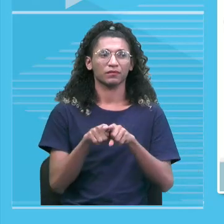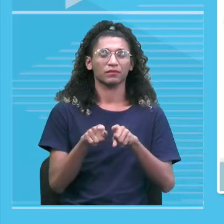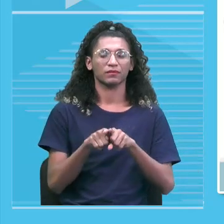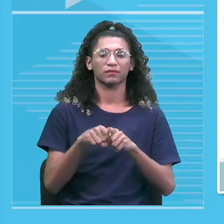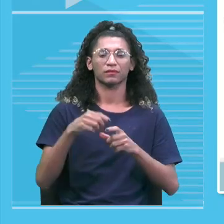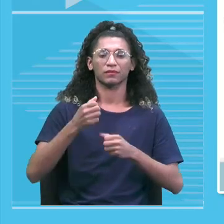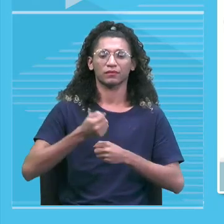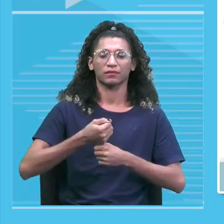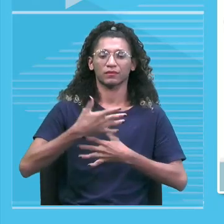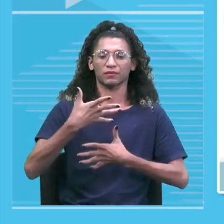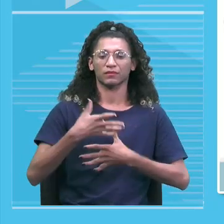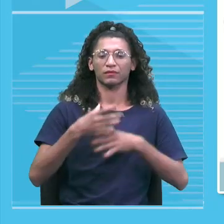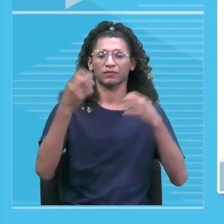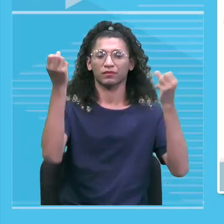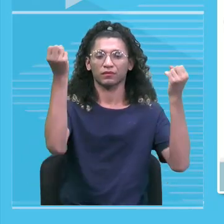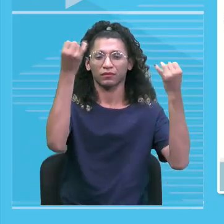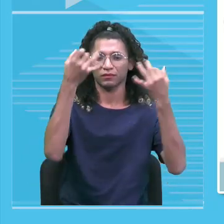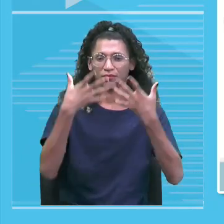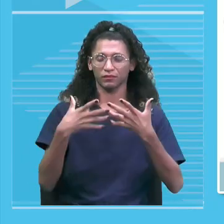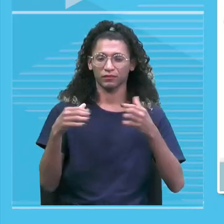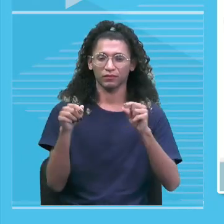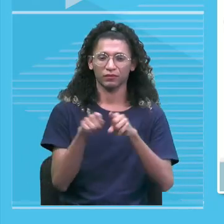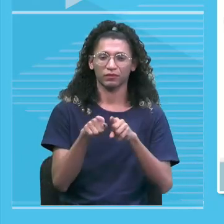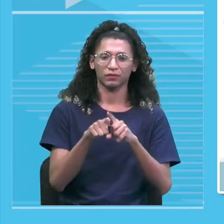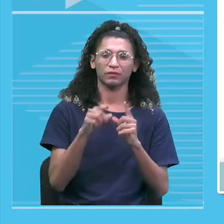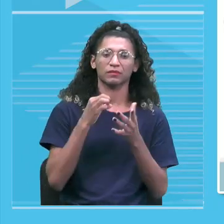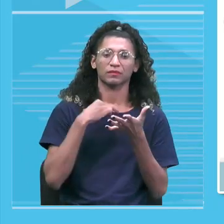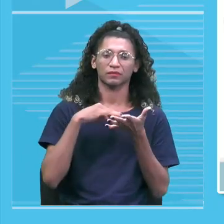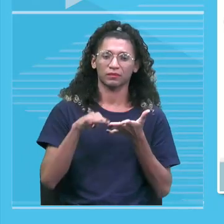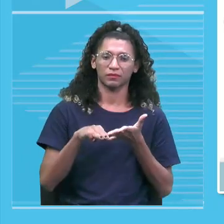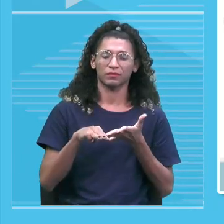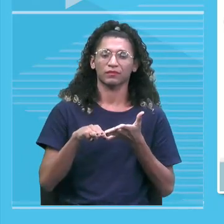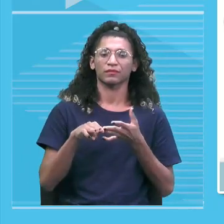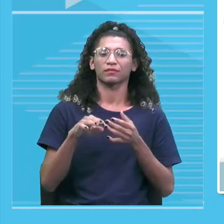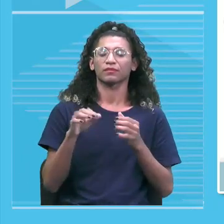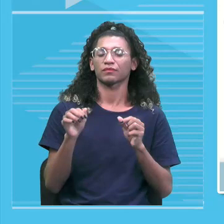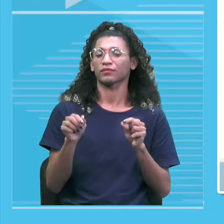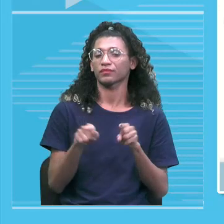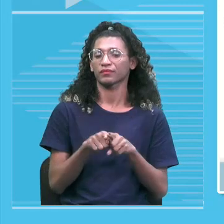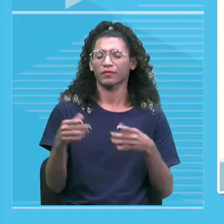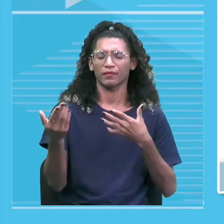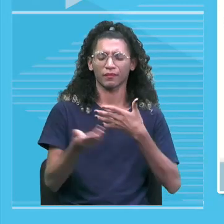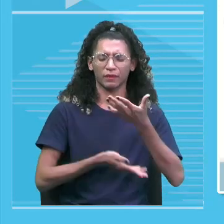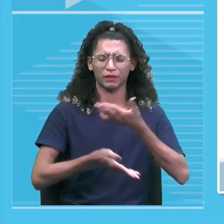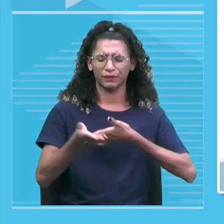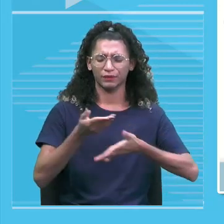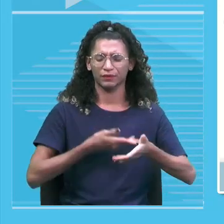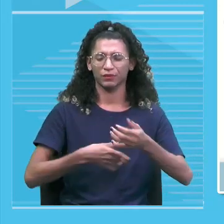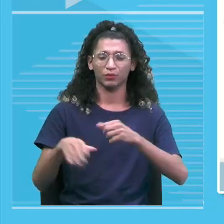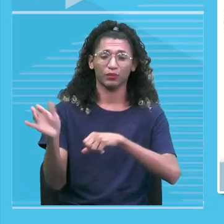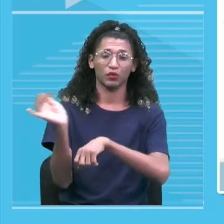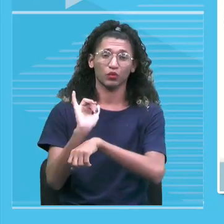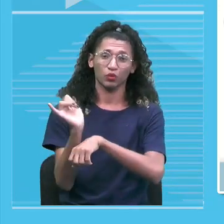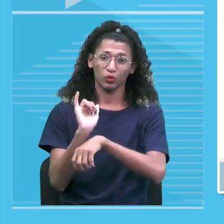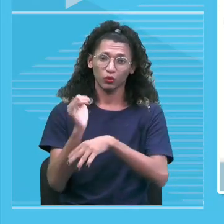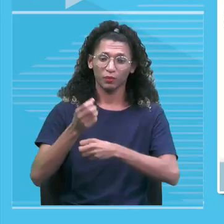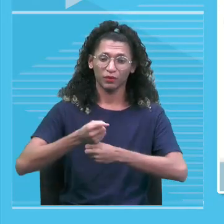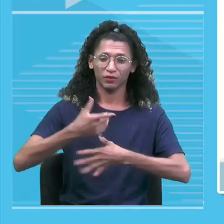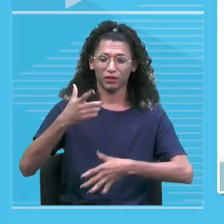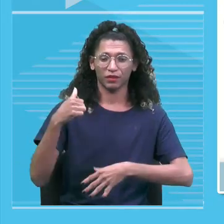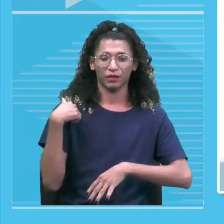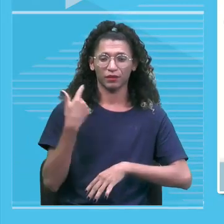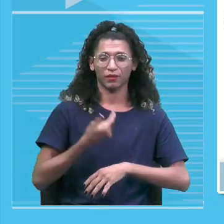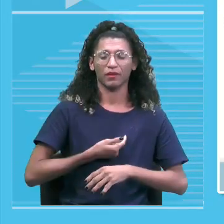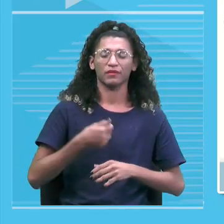chat falando aqui pelas mensagens públicas pelo chat do YouTube que a gente vai estar aqui